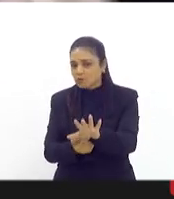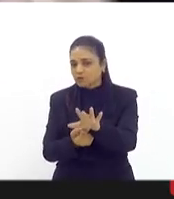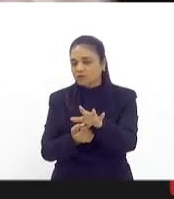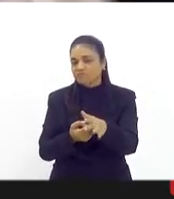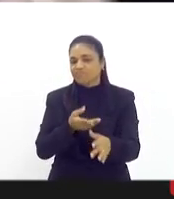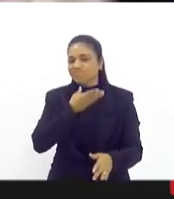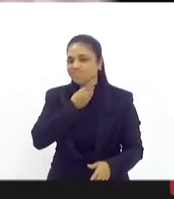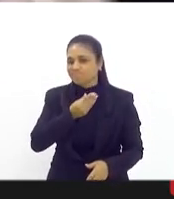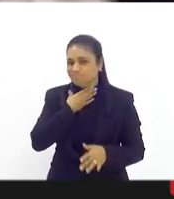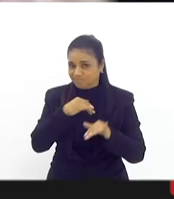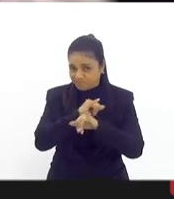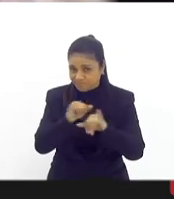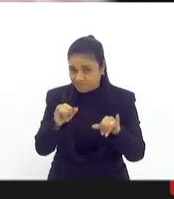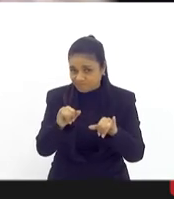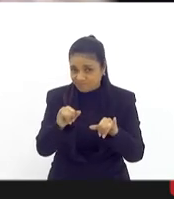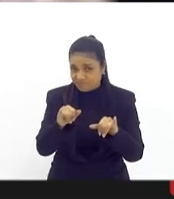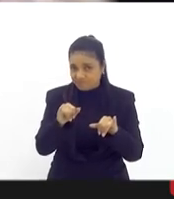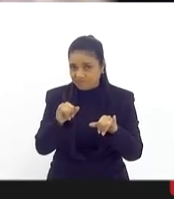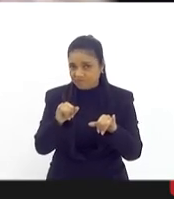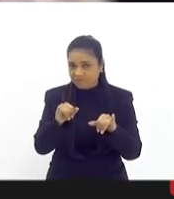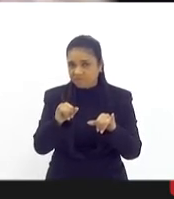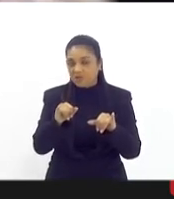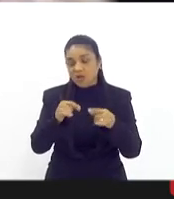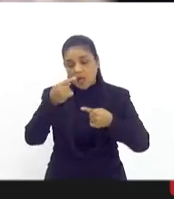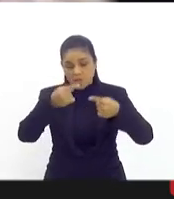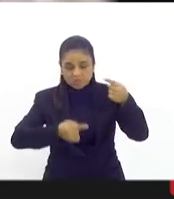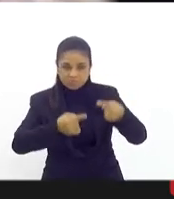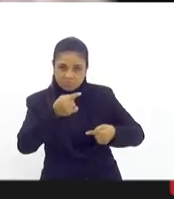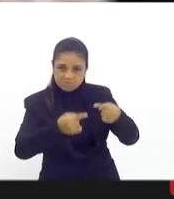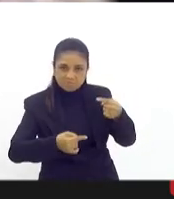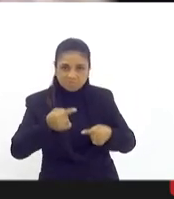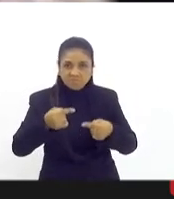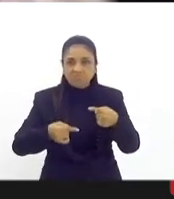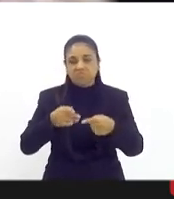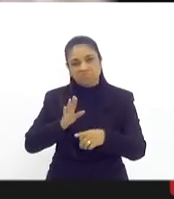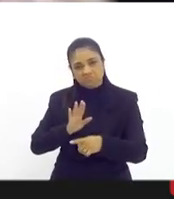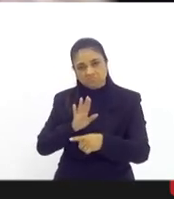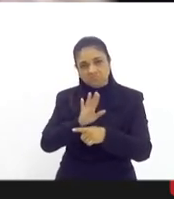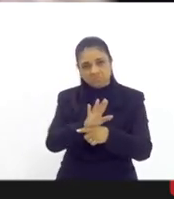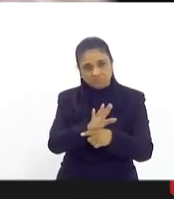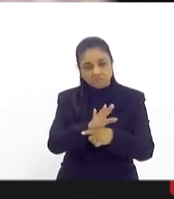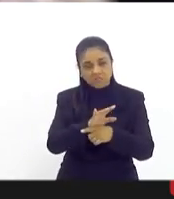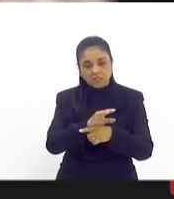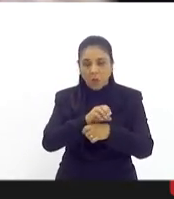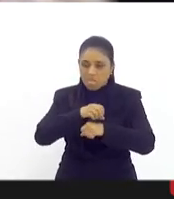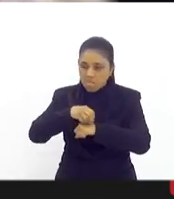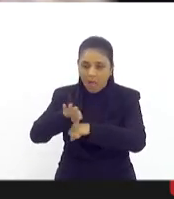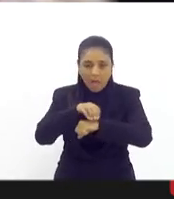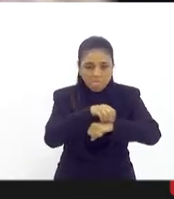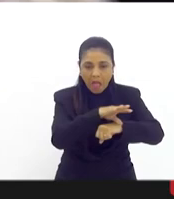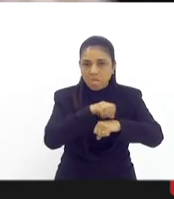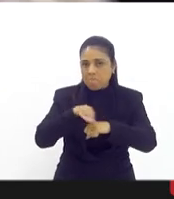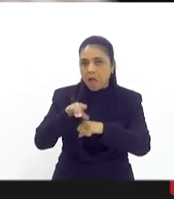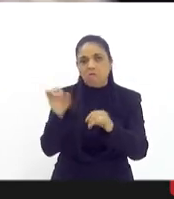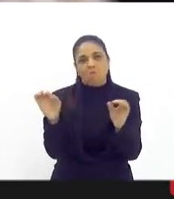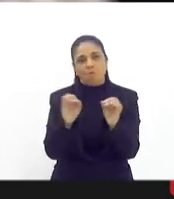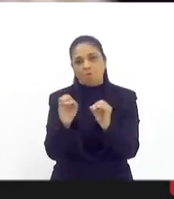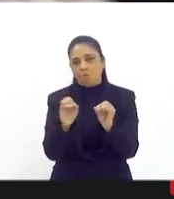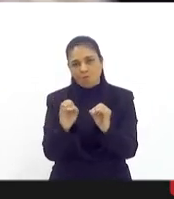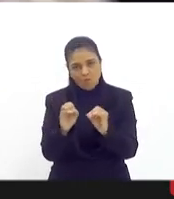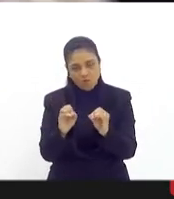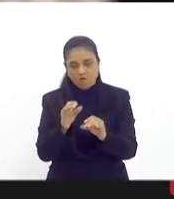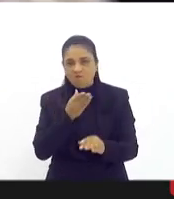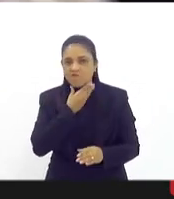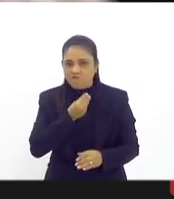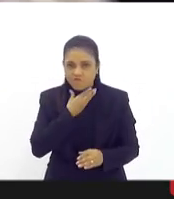desinformação, a gente está auxiliando ainda mais o debate e, obviamente, a não disseminação de desinformação